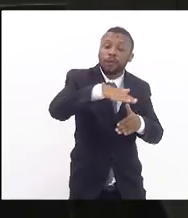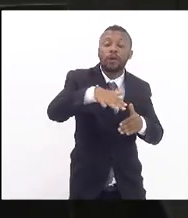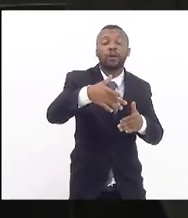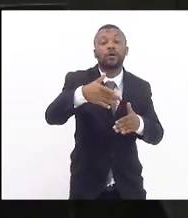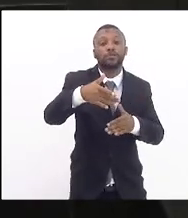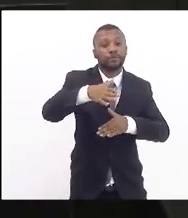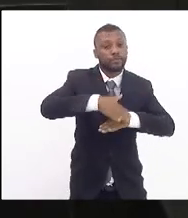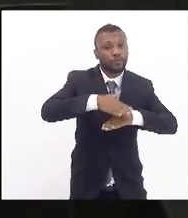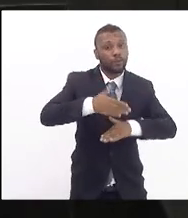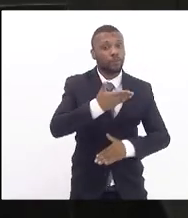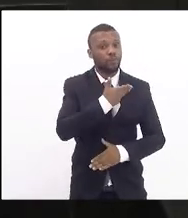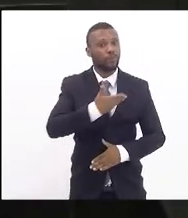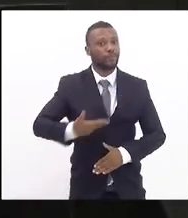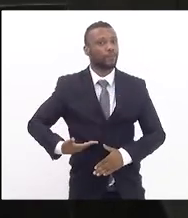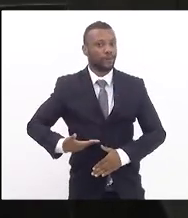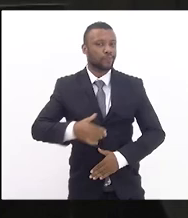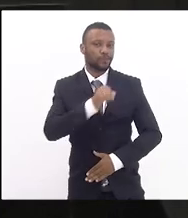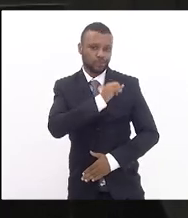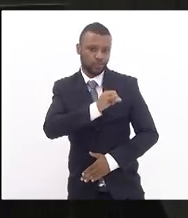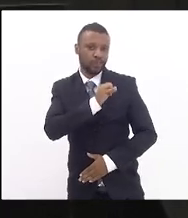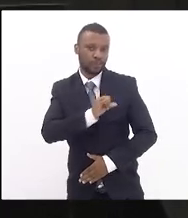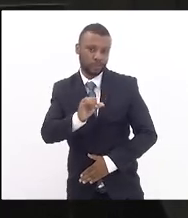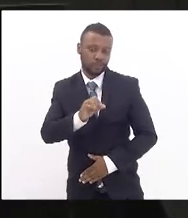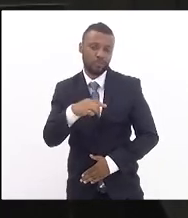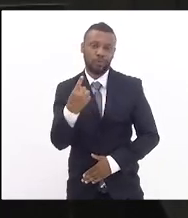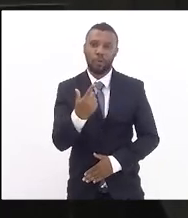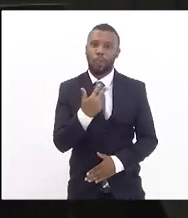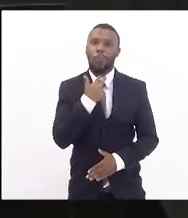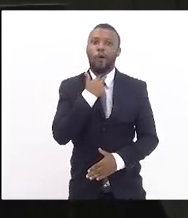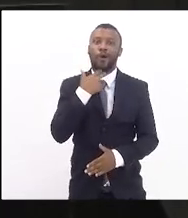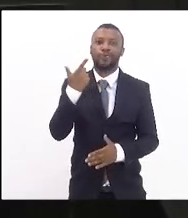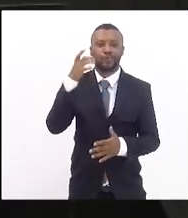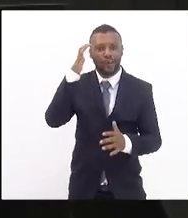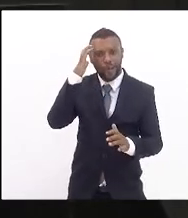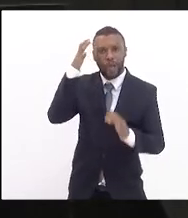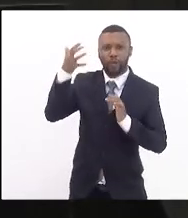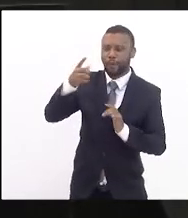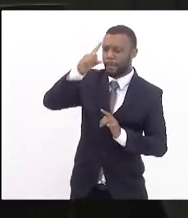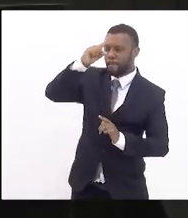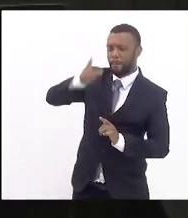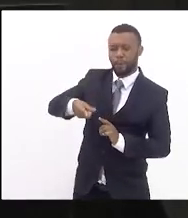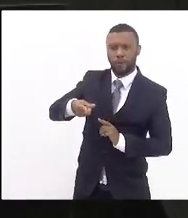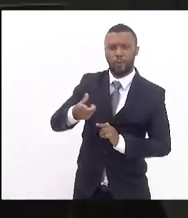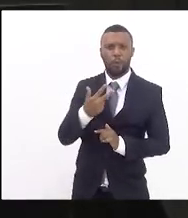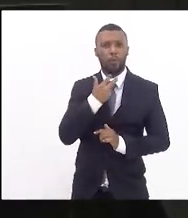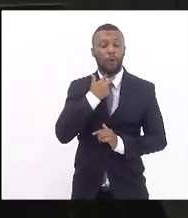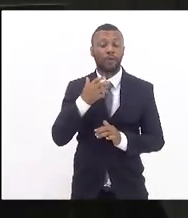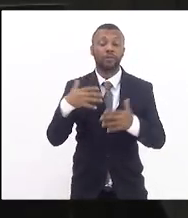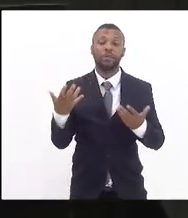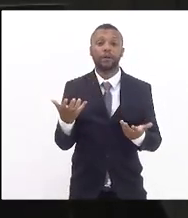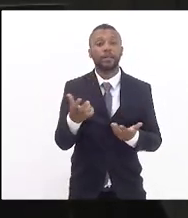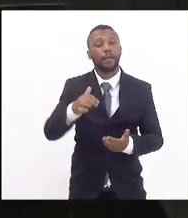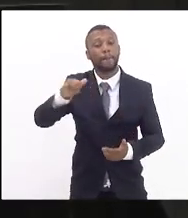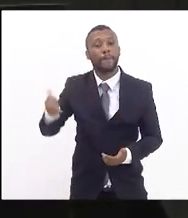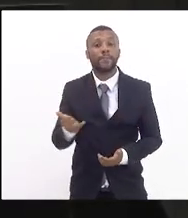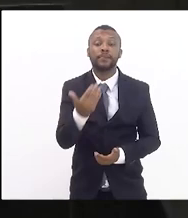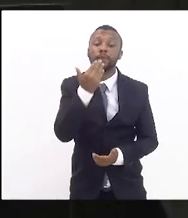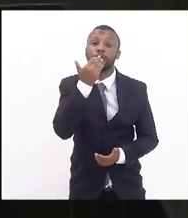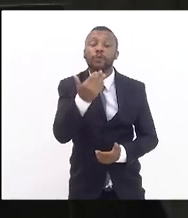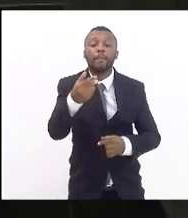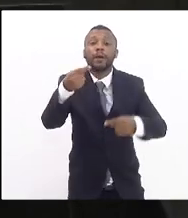pode determinar, né? Então, eu estava pedindo para discutir, só para dar